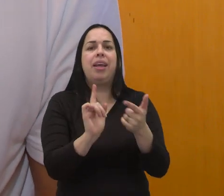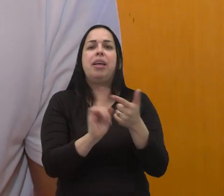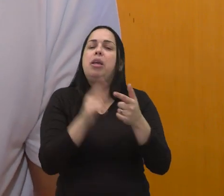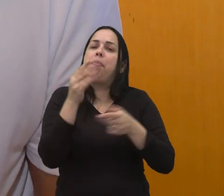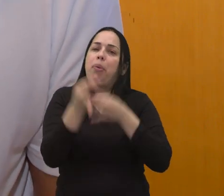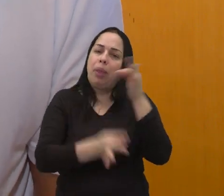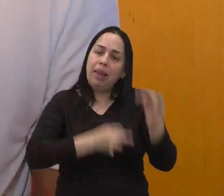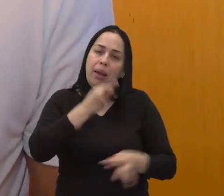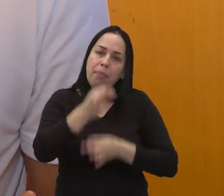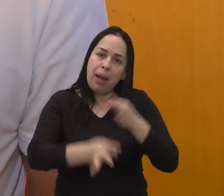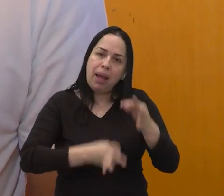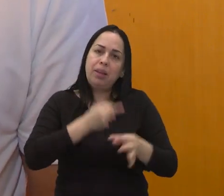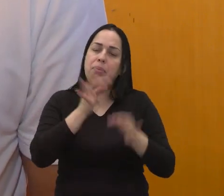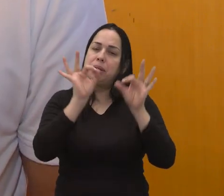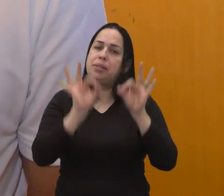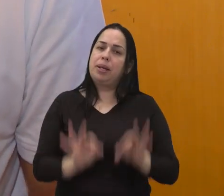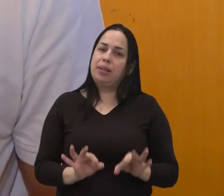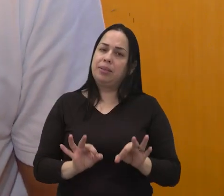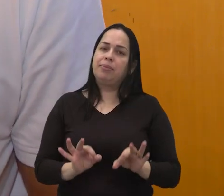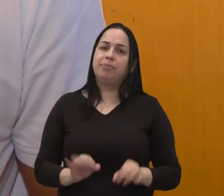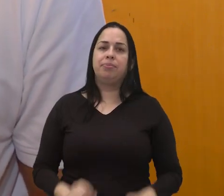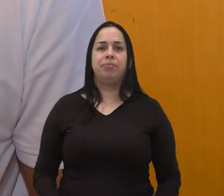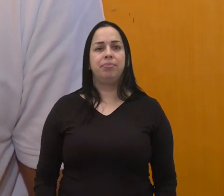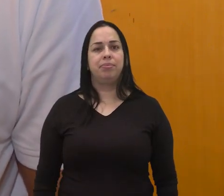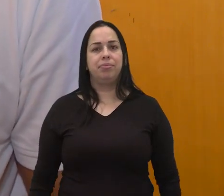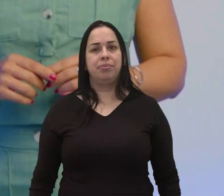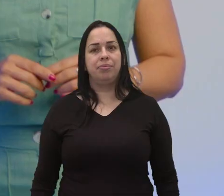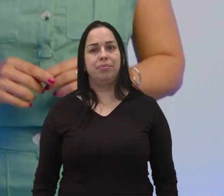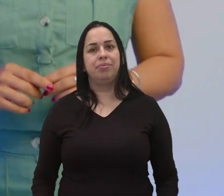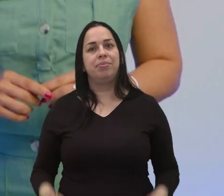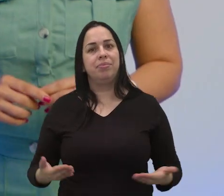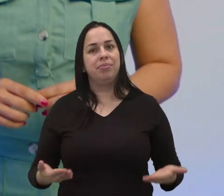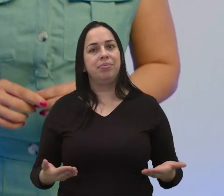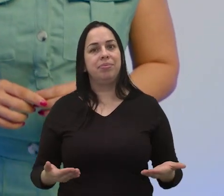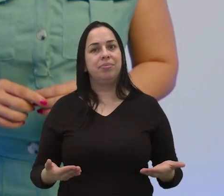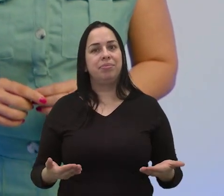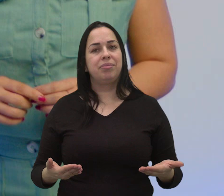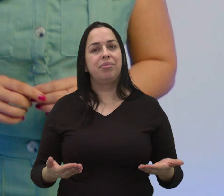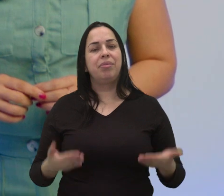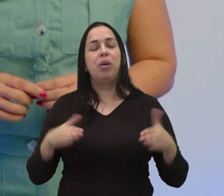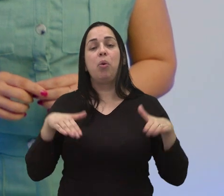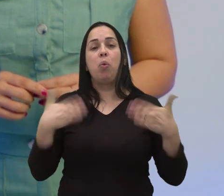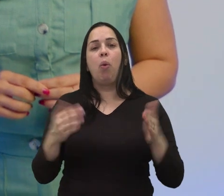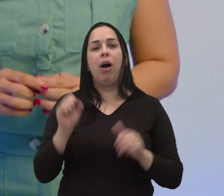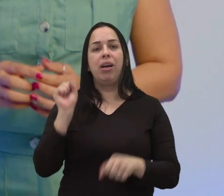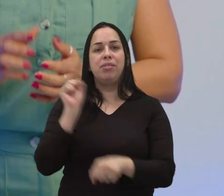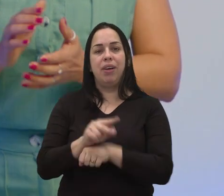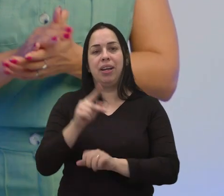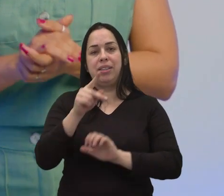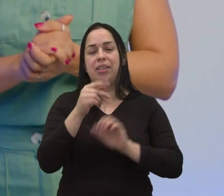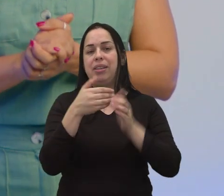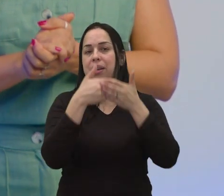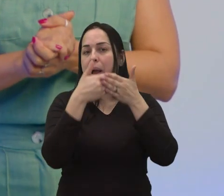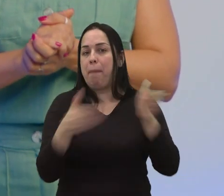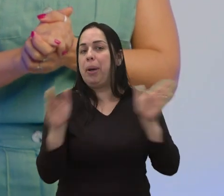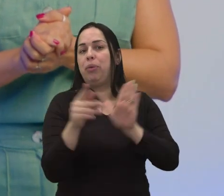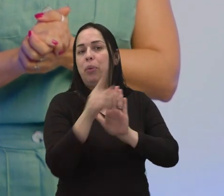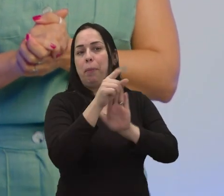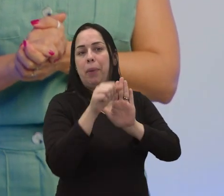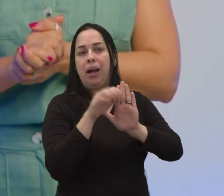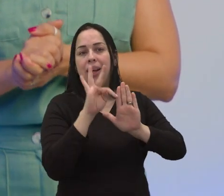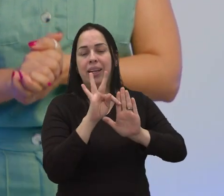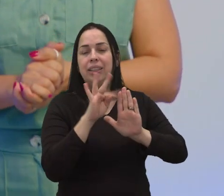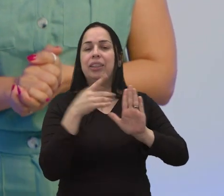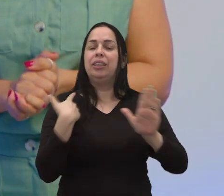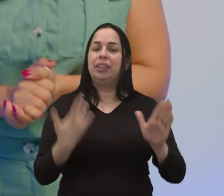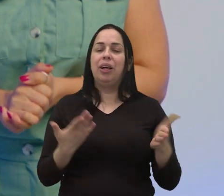e para o tratamento adequado dessas crianças. Vamos saber agora quais são as vagas abertas no PAT nesta